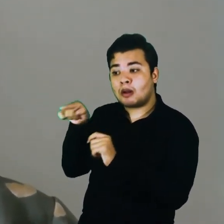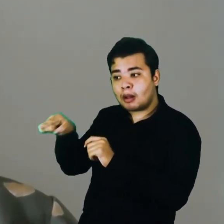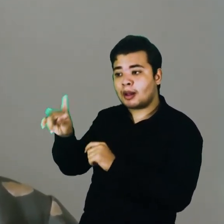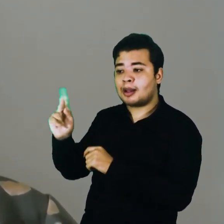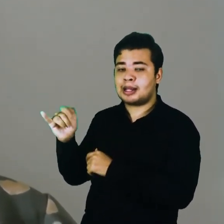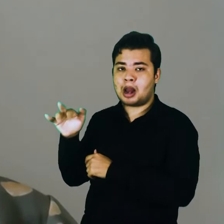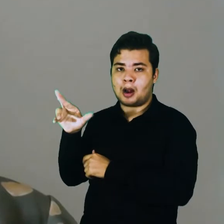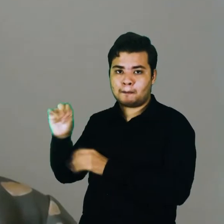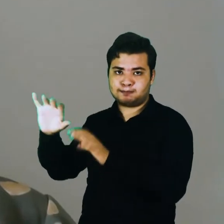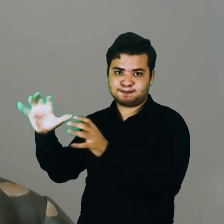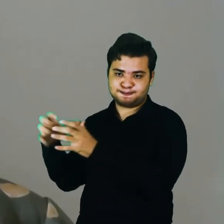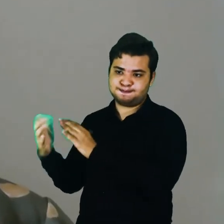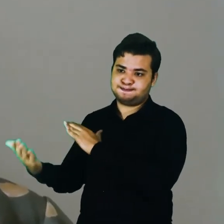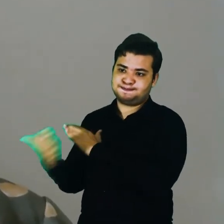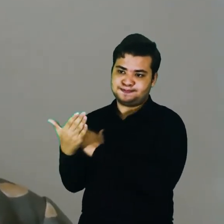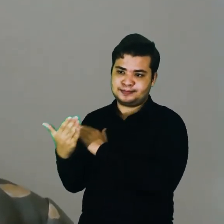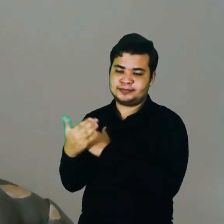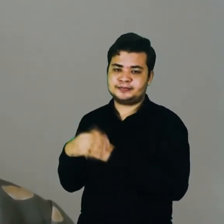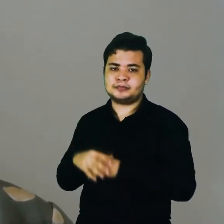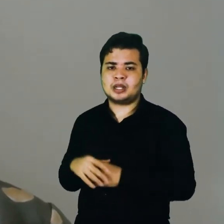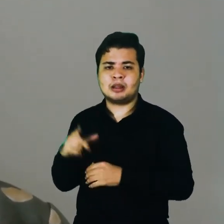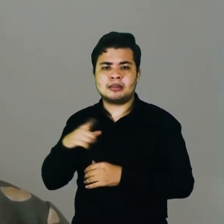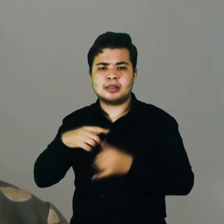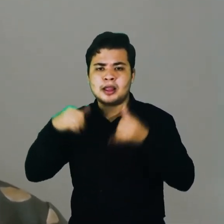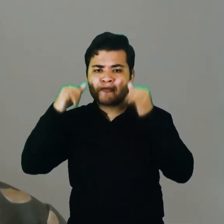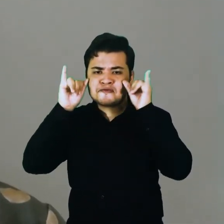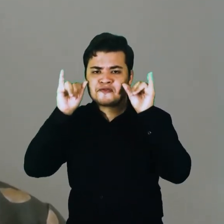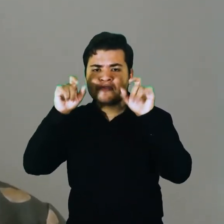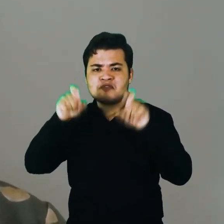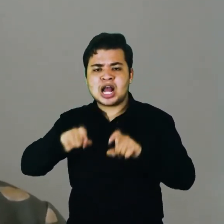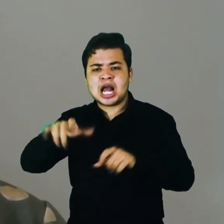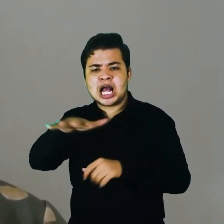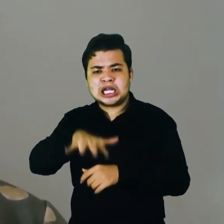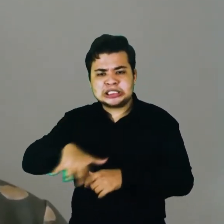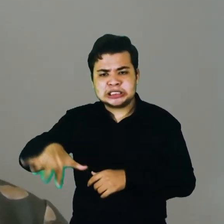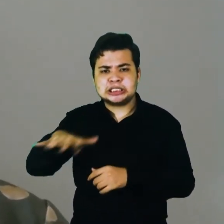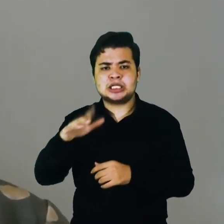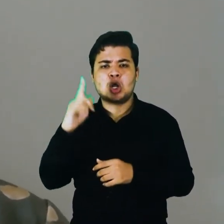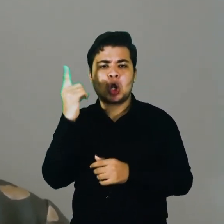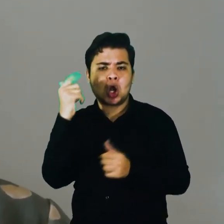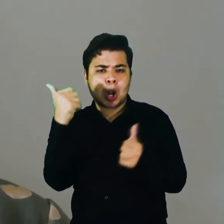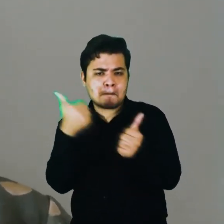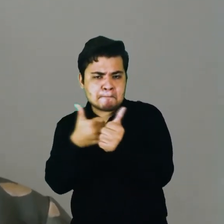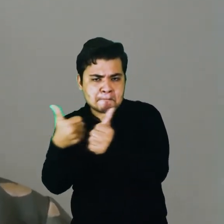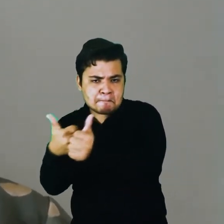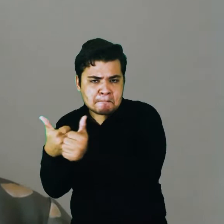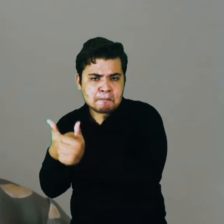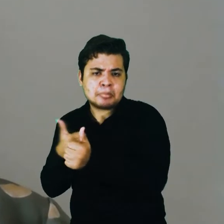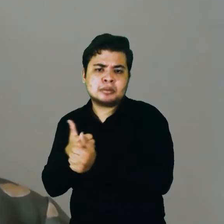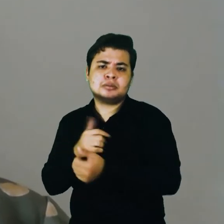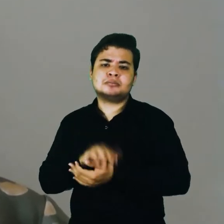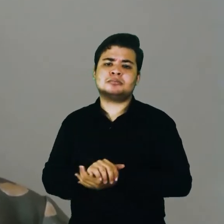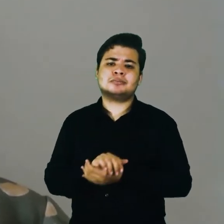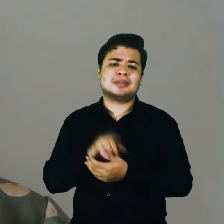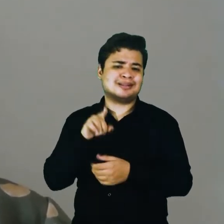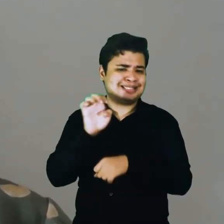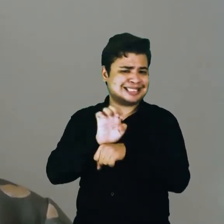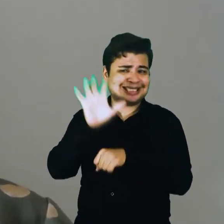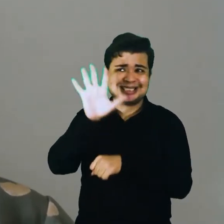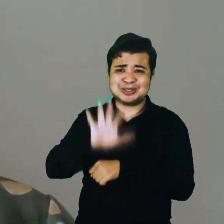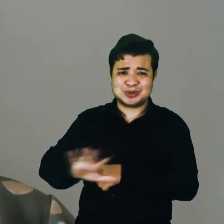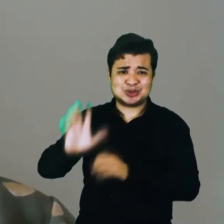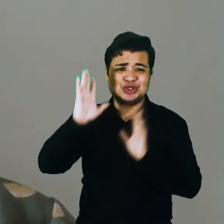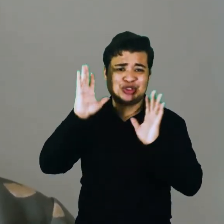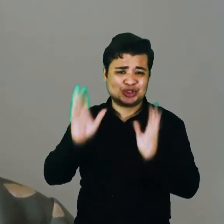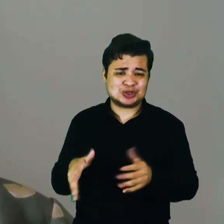fazemos essa coleta a campo, geralmente, em fazendas das nossas regiões aqui próximas de Goiânia, e já fizemos, aliás, em todo o